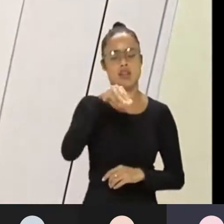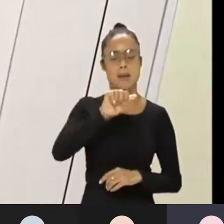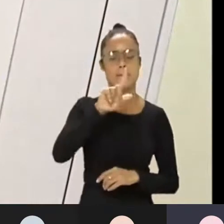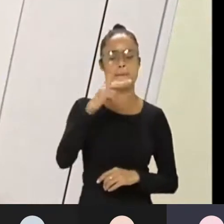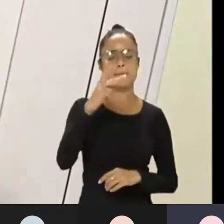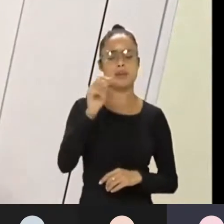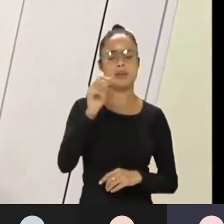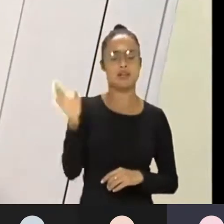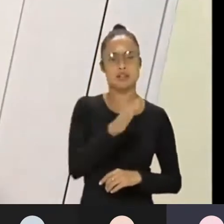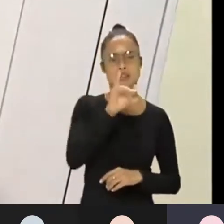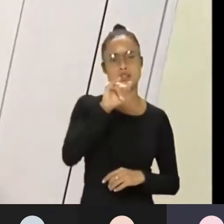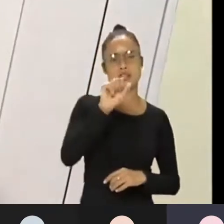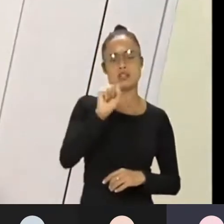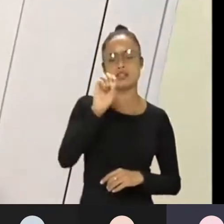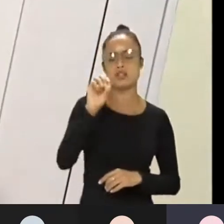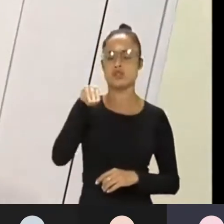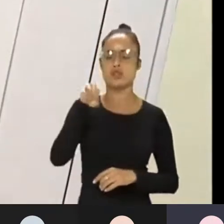isométrica,